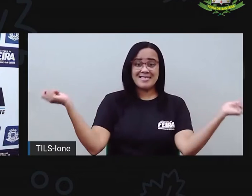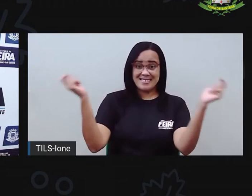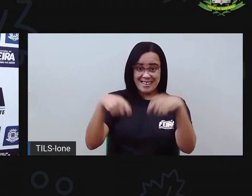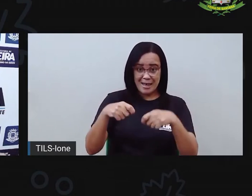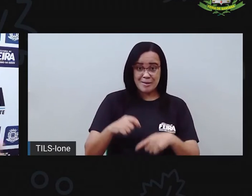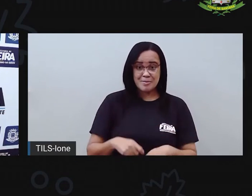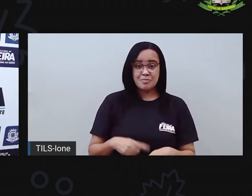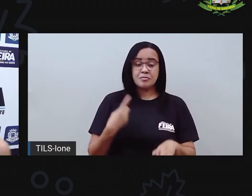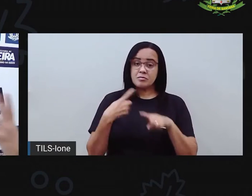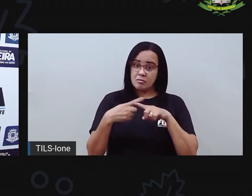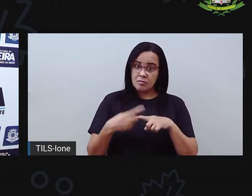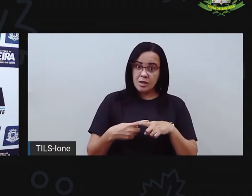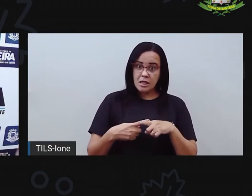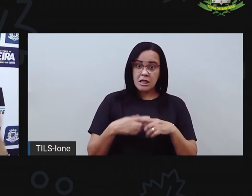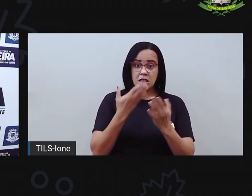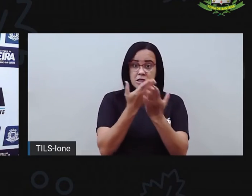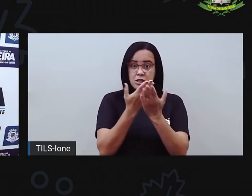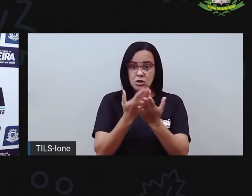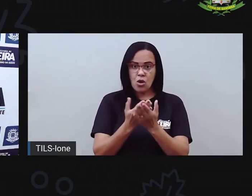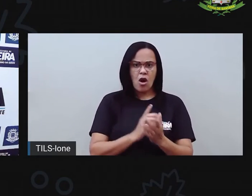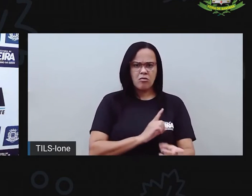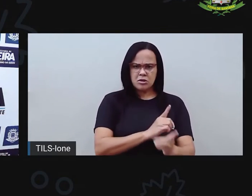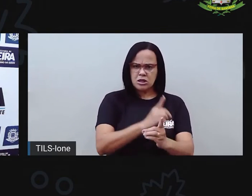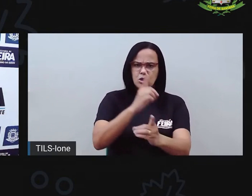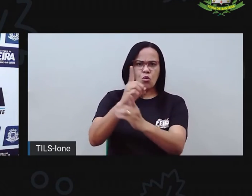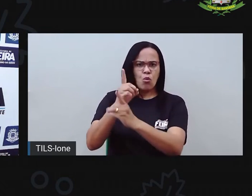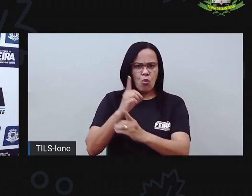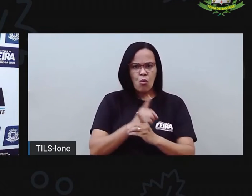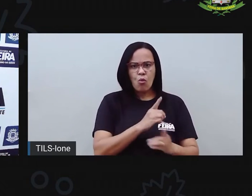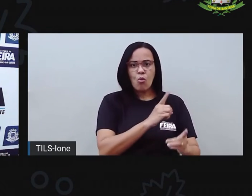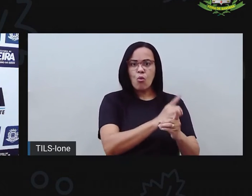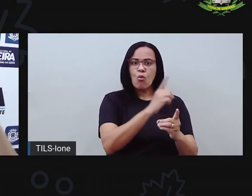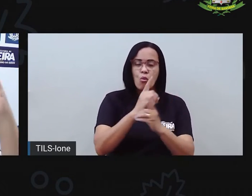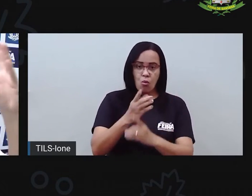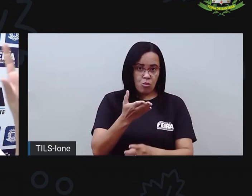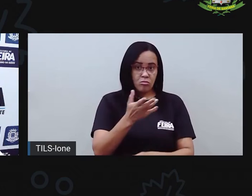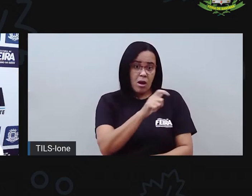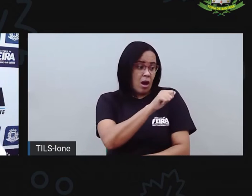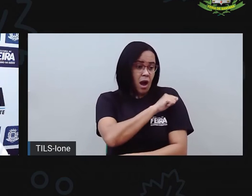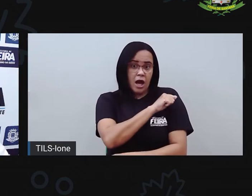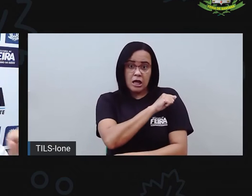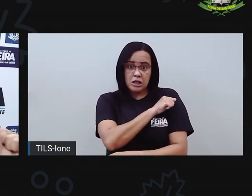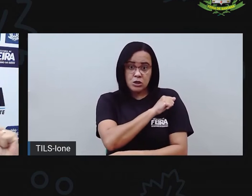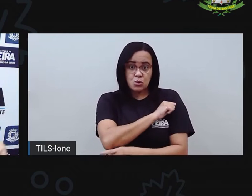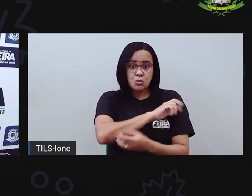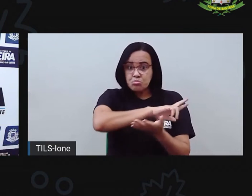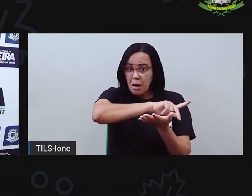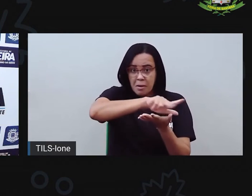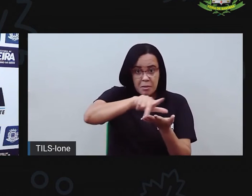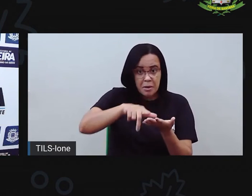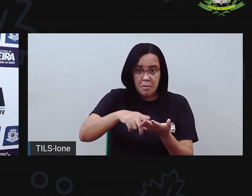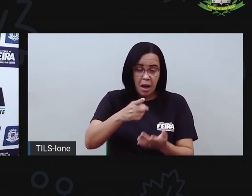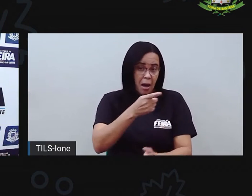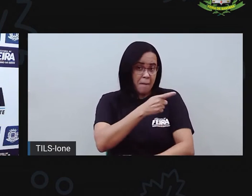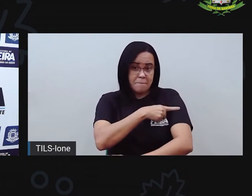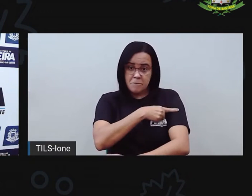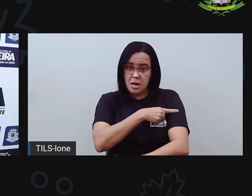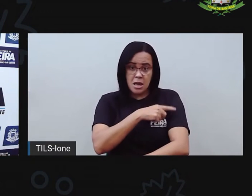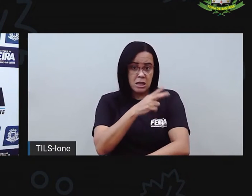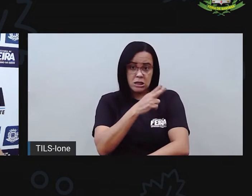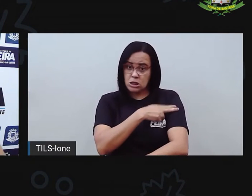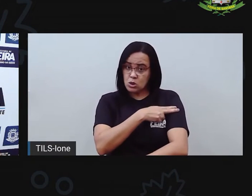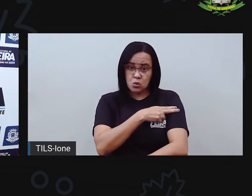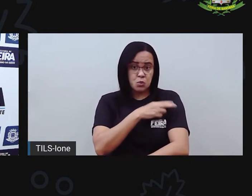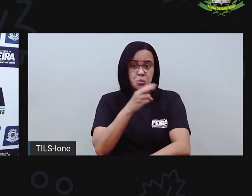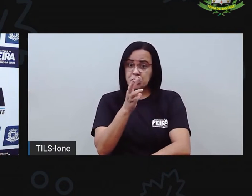várias crianças de várias idades, né? Então tem a turma do primeiro ano, mas também tem a turma do segundo, que é um pouquinho maior.